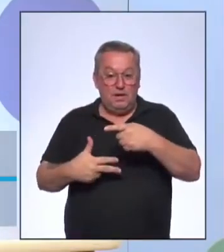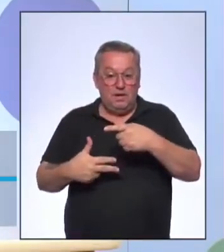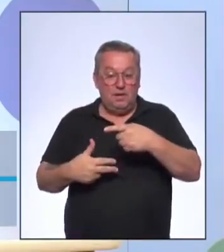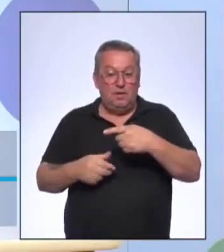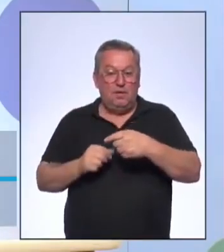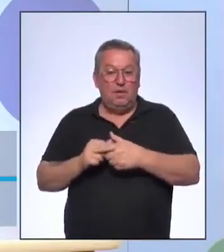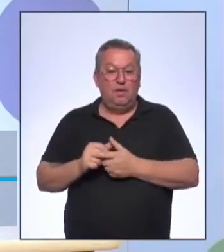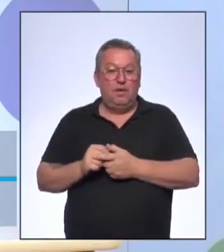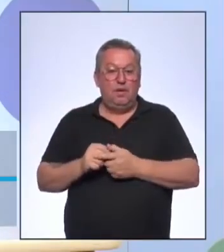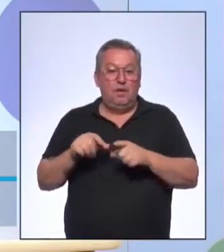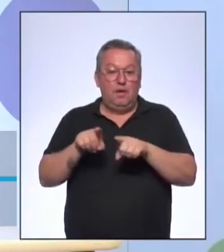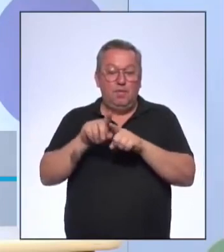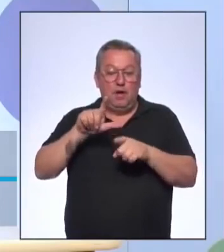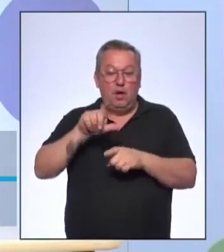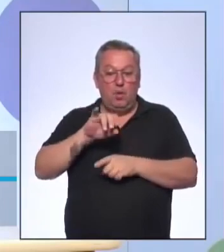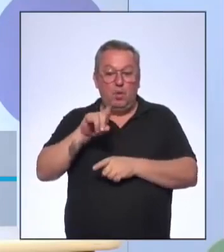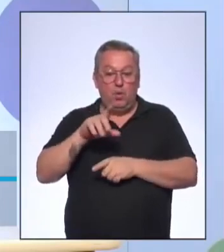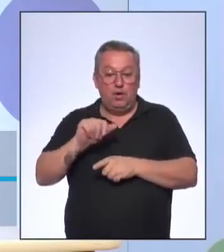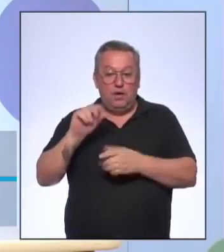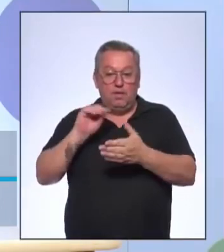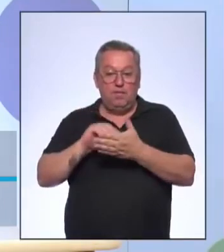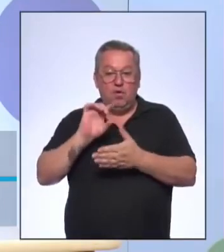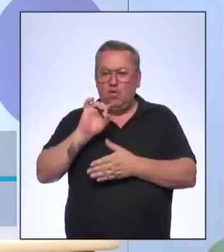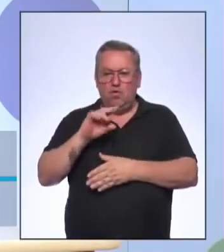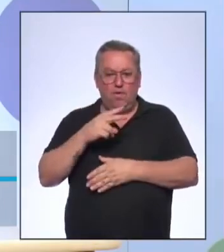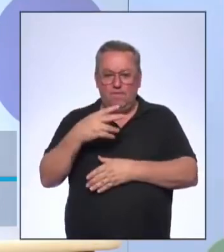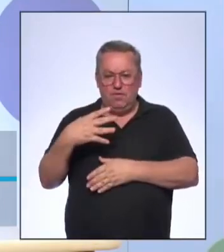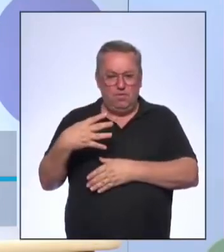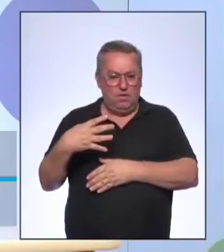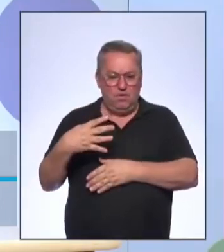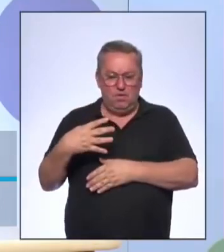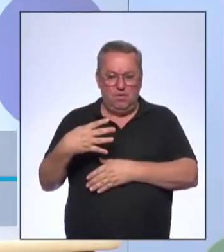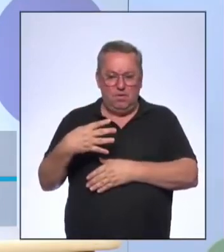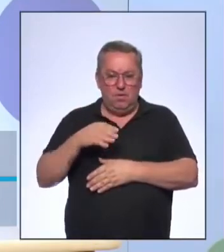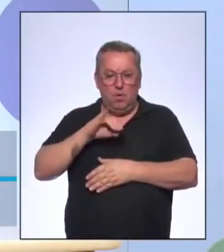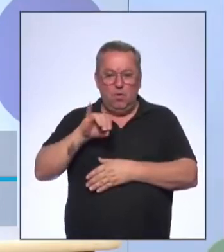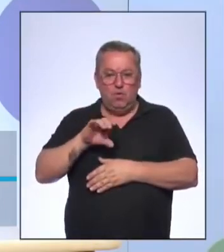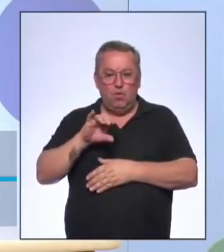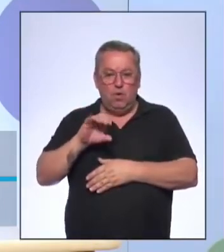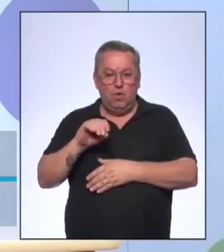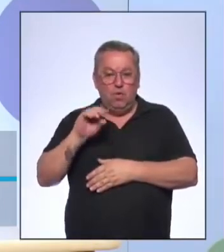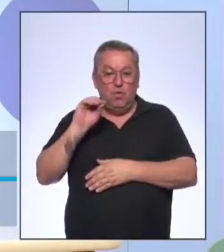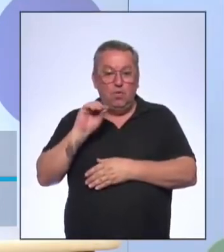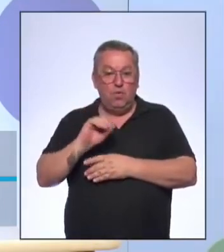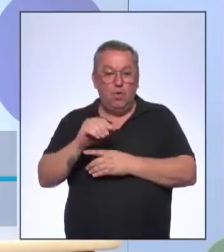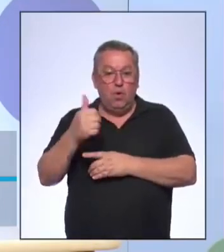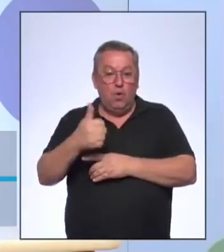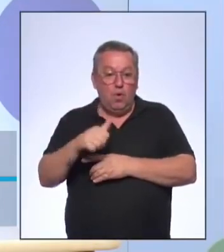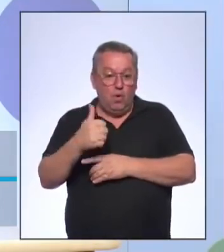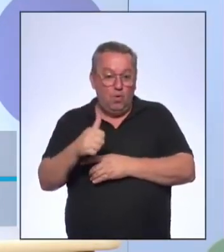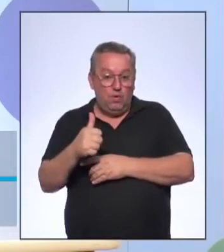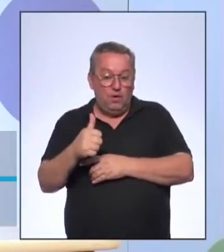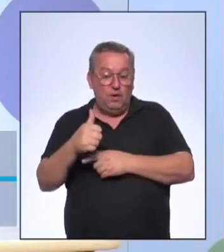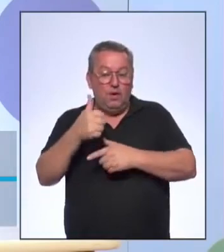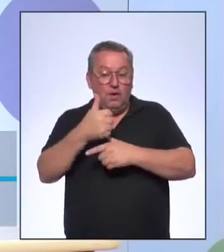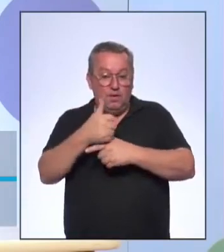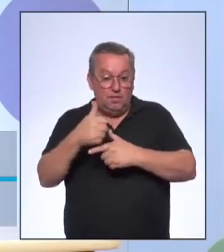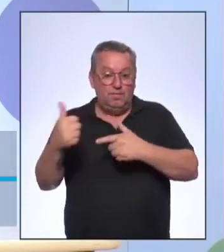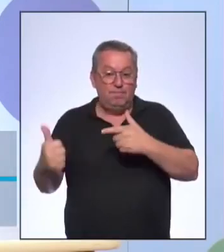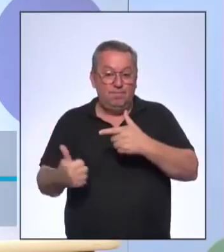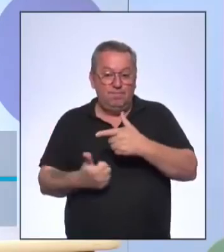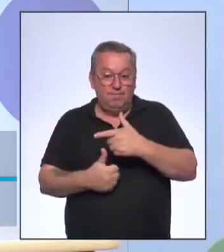Deixa eu ver. Luísa colocou só 24. O João colocou 11 sobre 11, ou